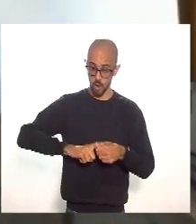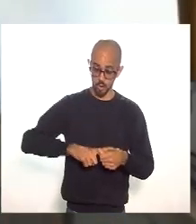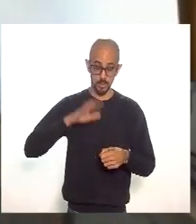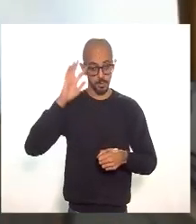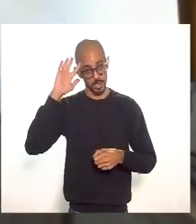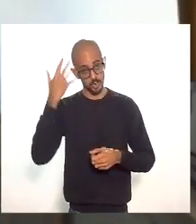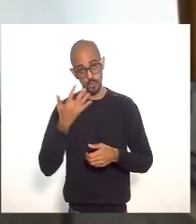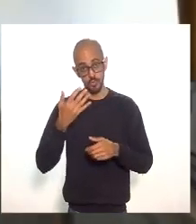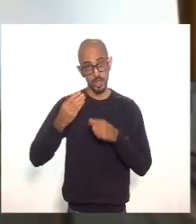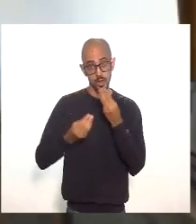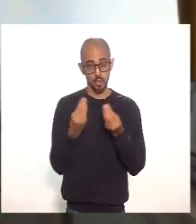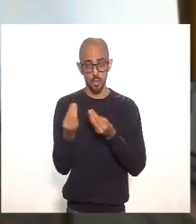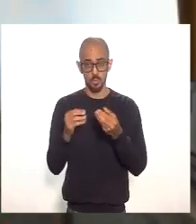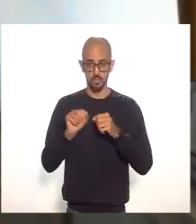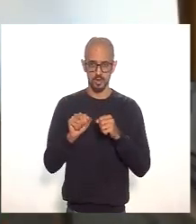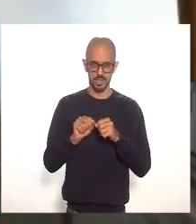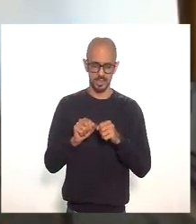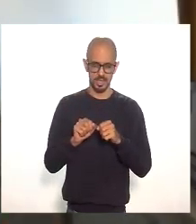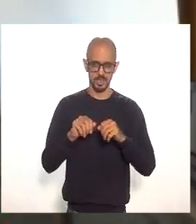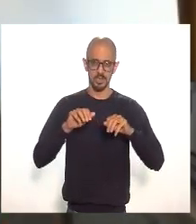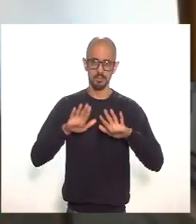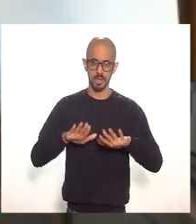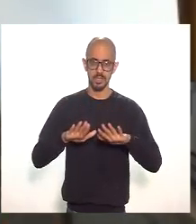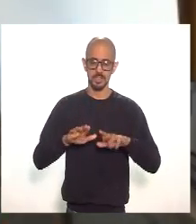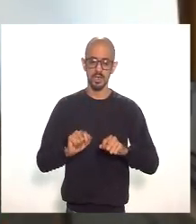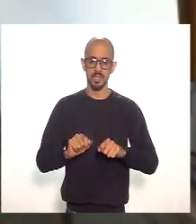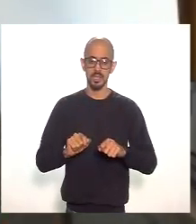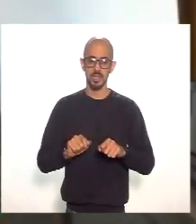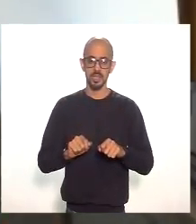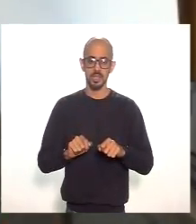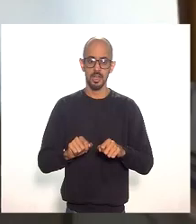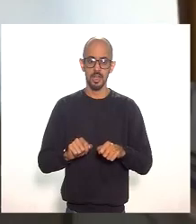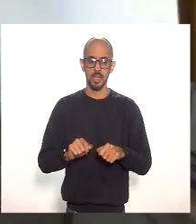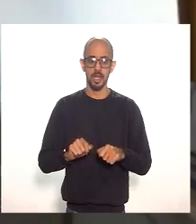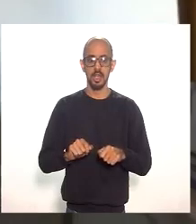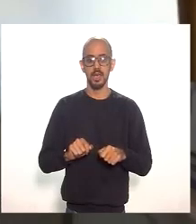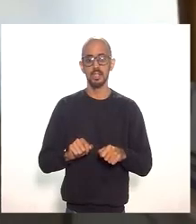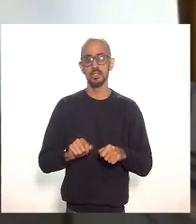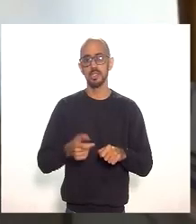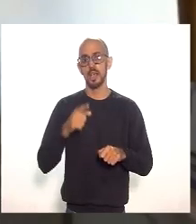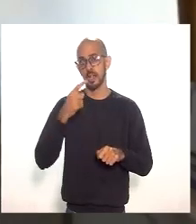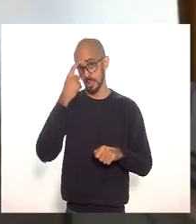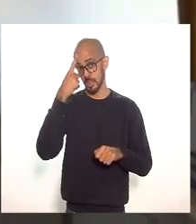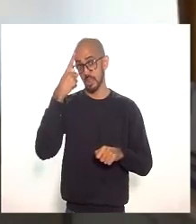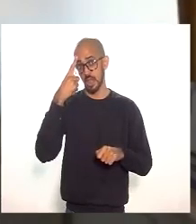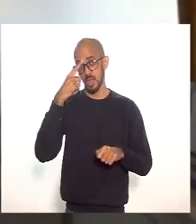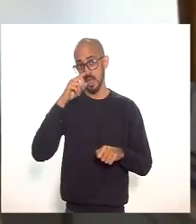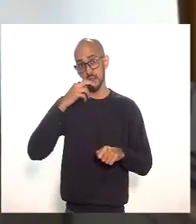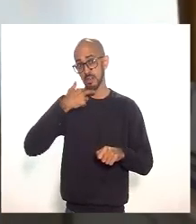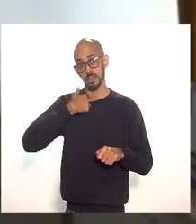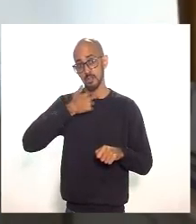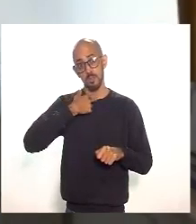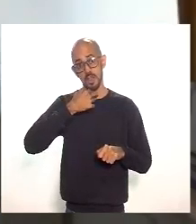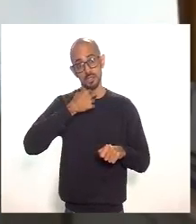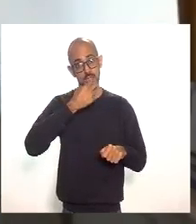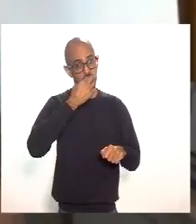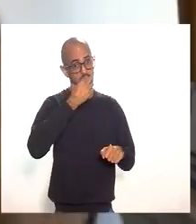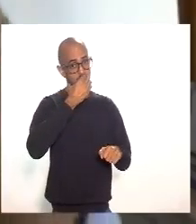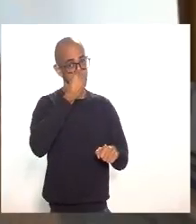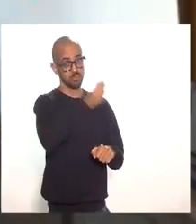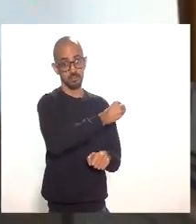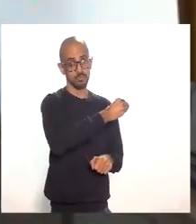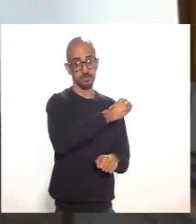fazer. Mas essa premissa, seja qualquer a decisão, não pode ser desrespeitada. Nós